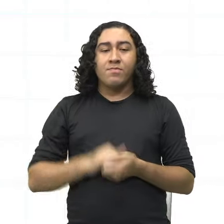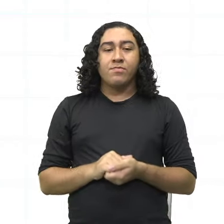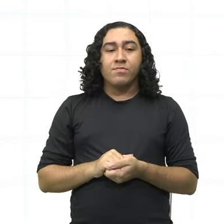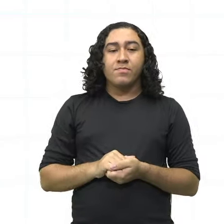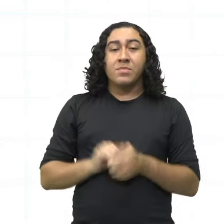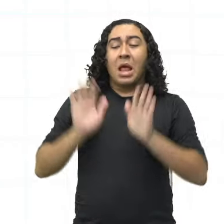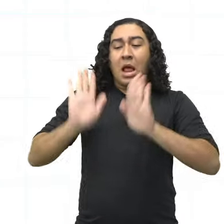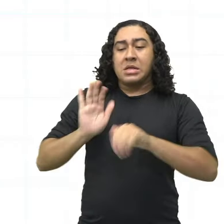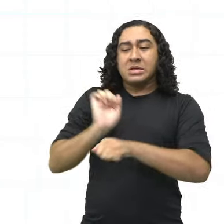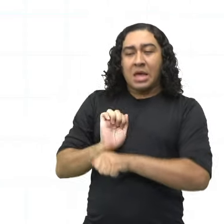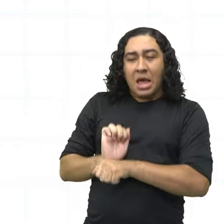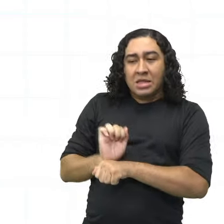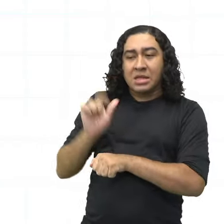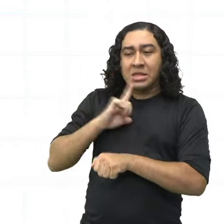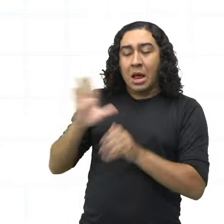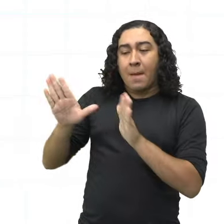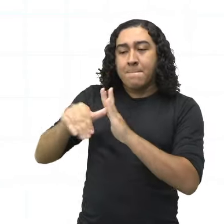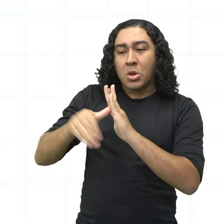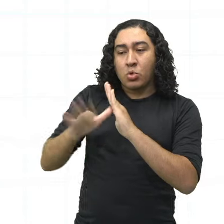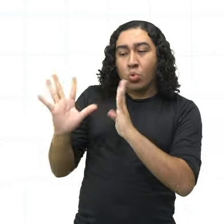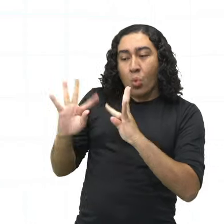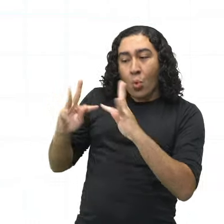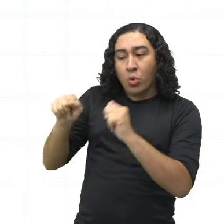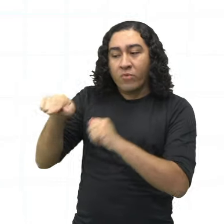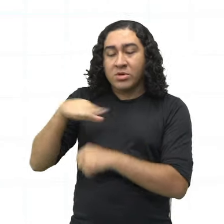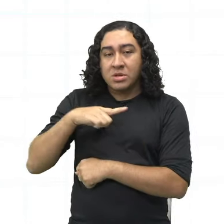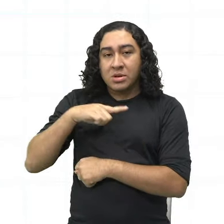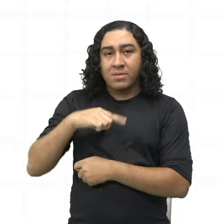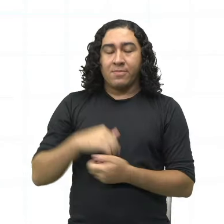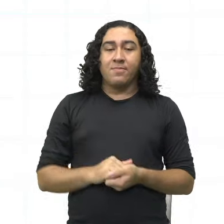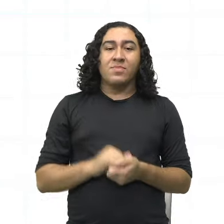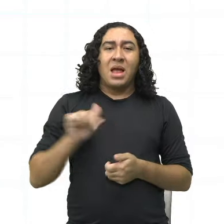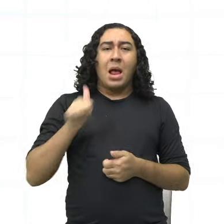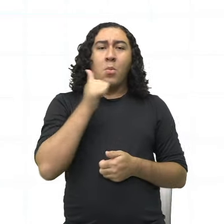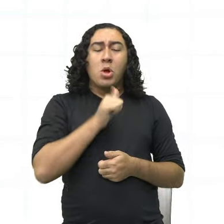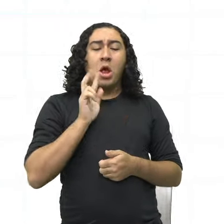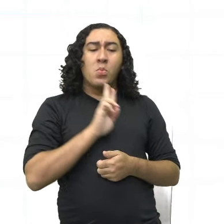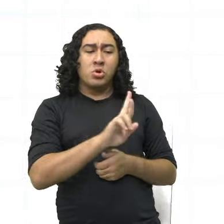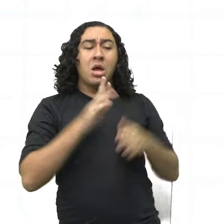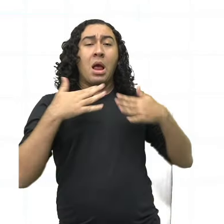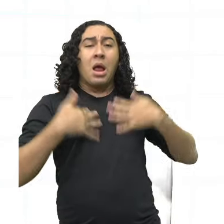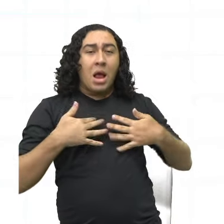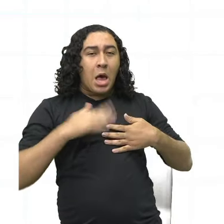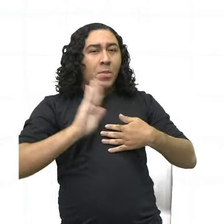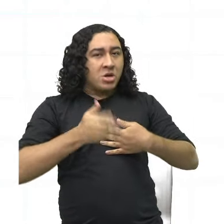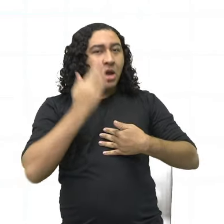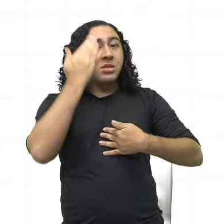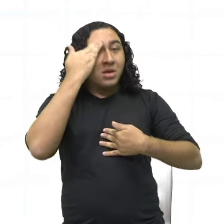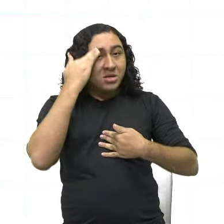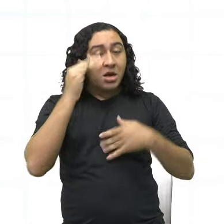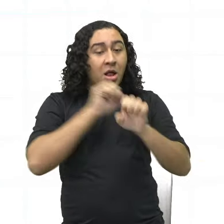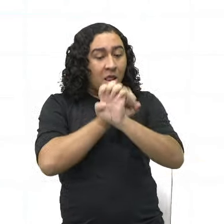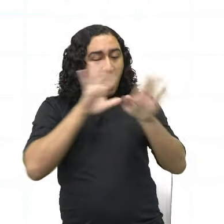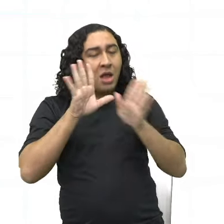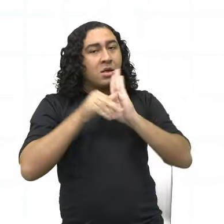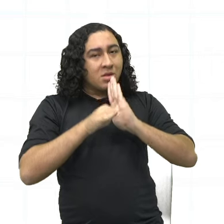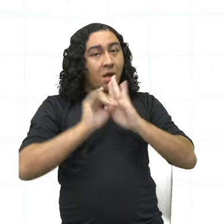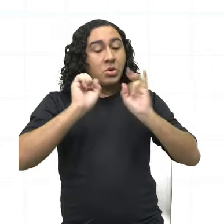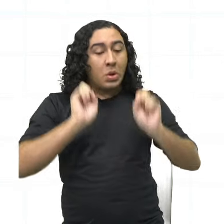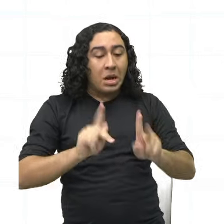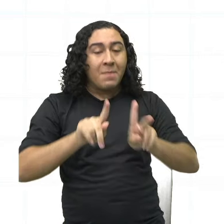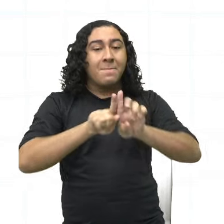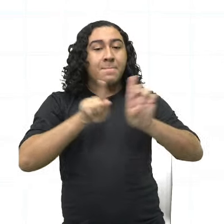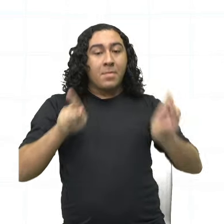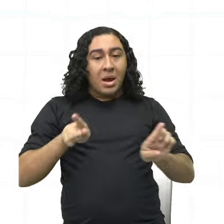Fica quietinha e me passa tudo o que tem. E aí ela responde: calma, moço, já entendi que é um assalto,